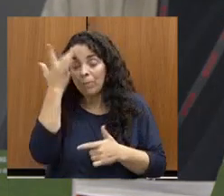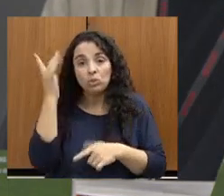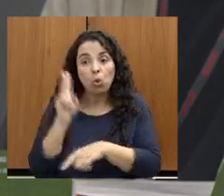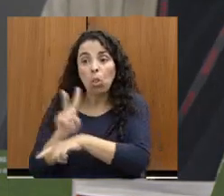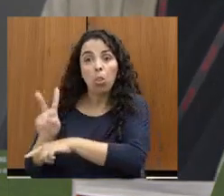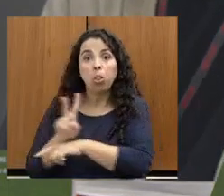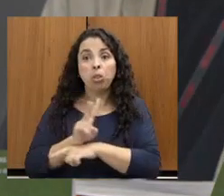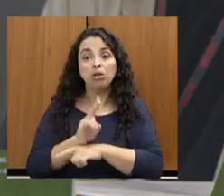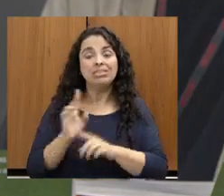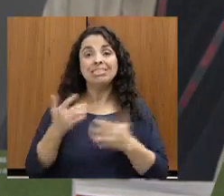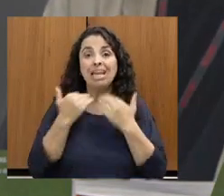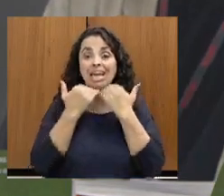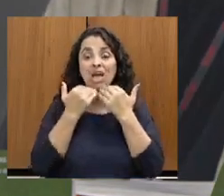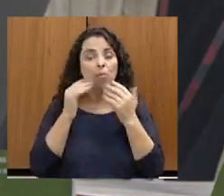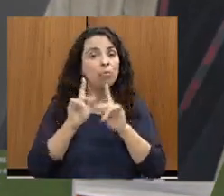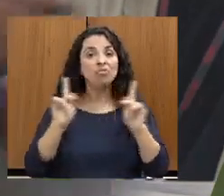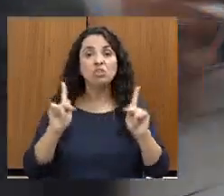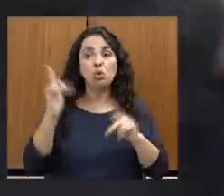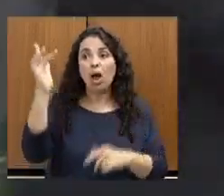adultos presentes.